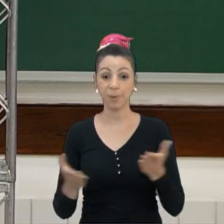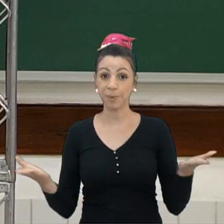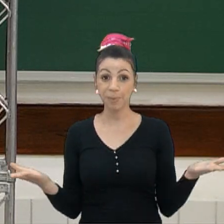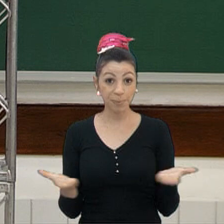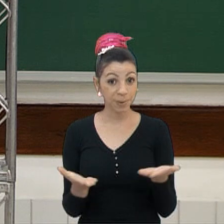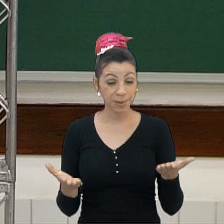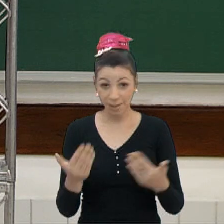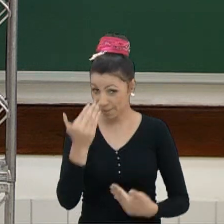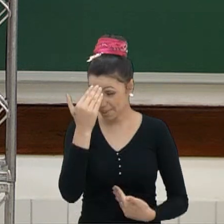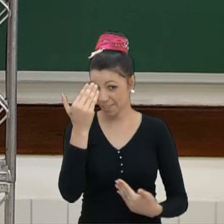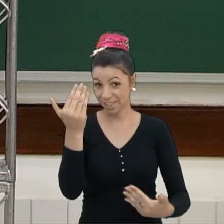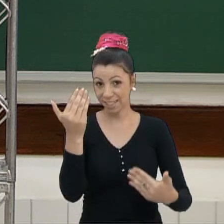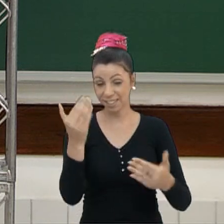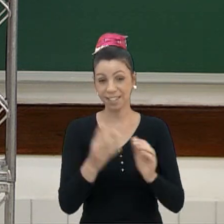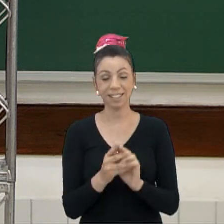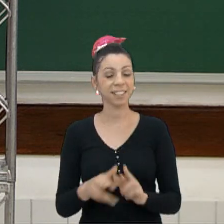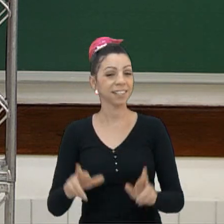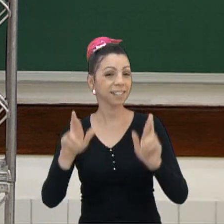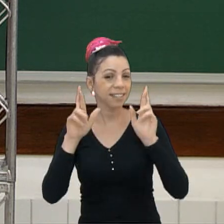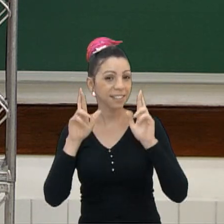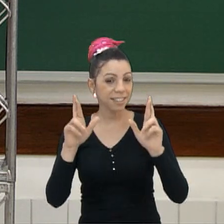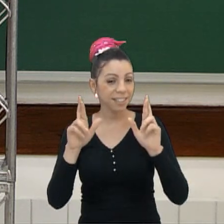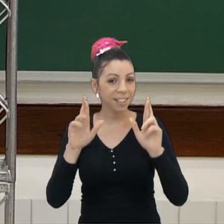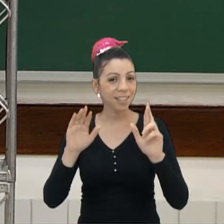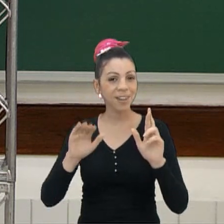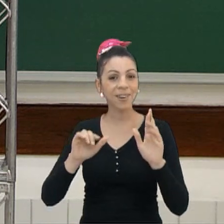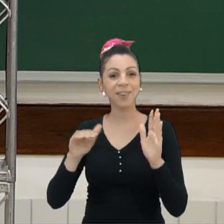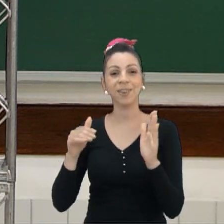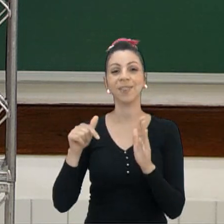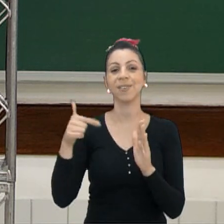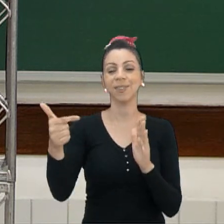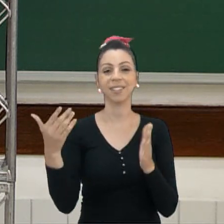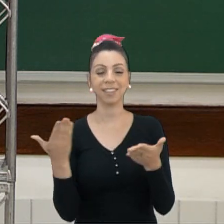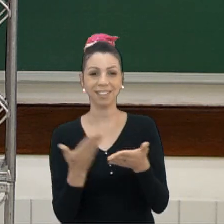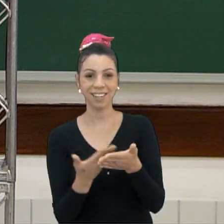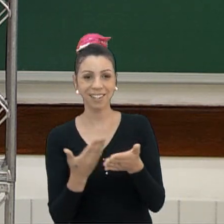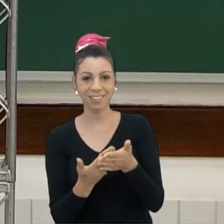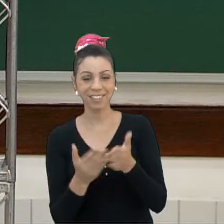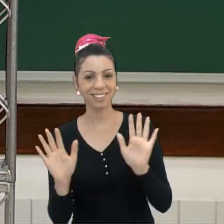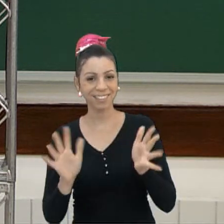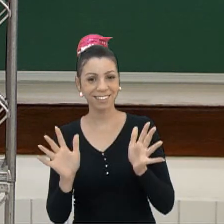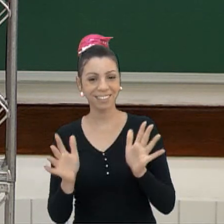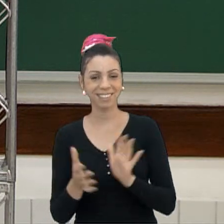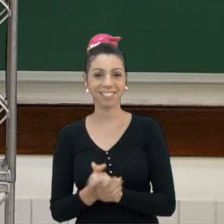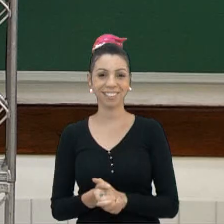hoje eu agradeço, espero vocês na próxima aula e até lá.